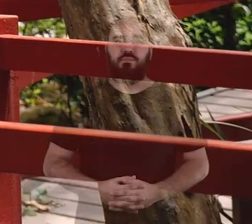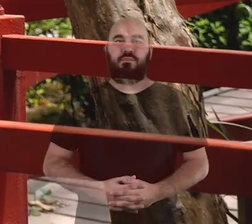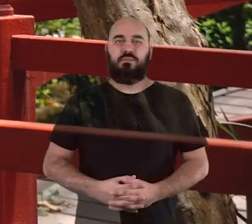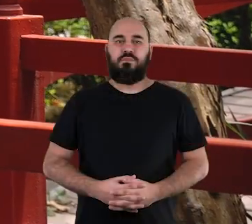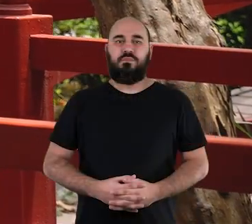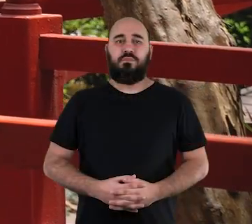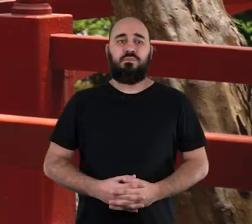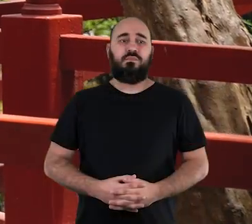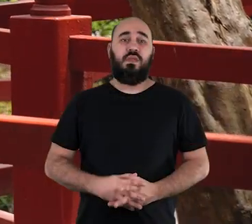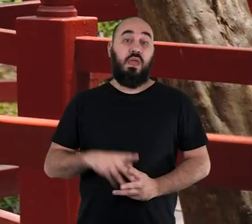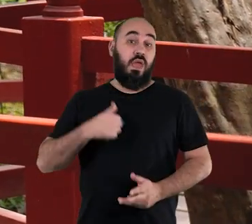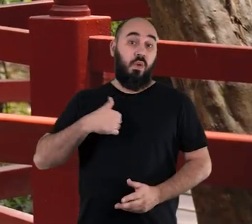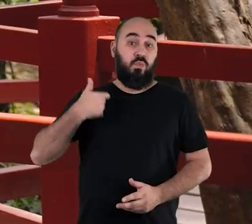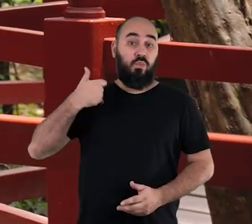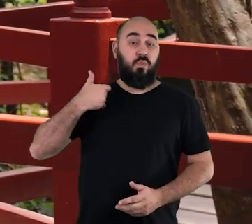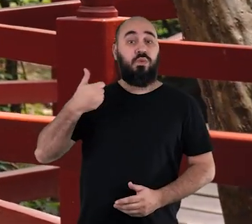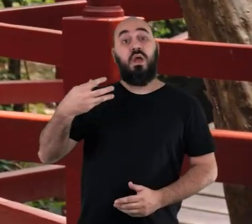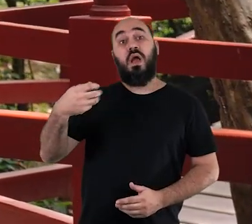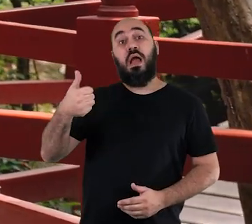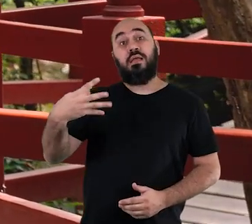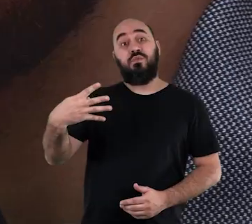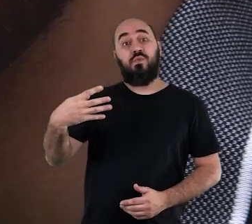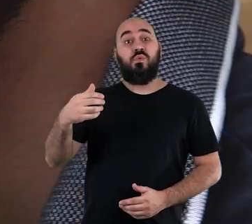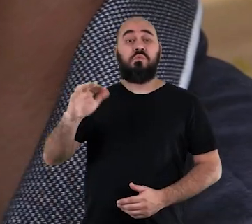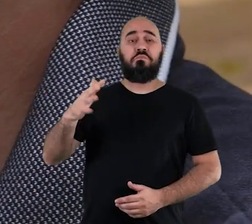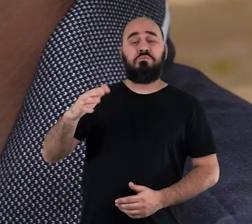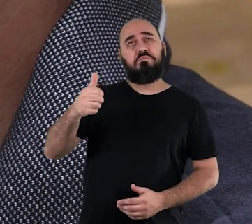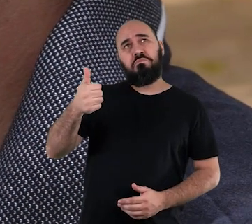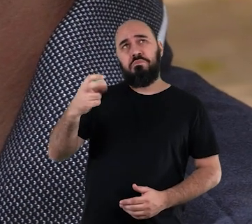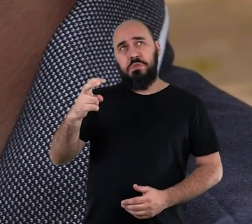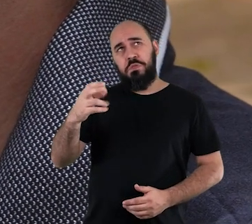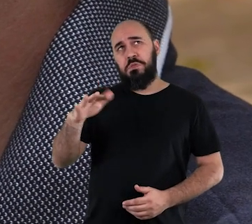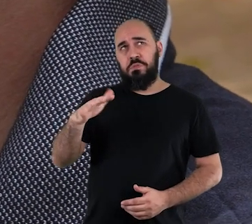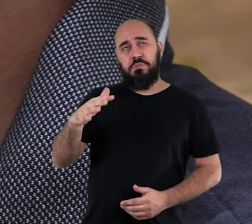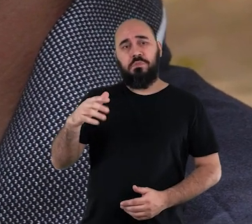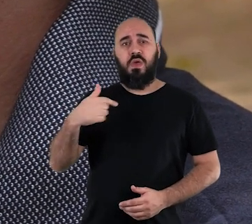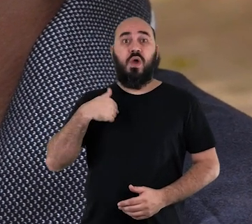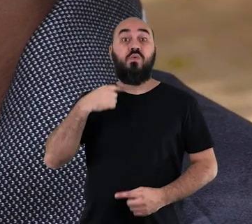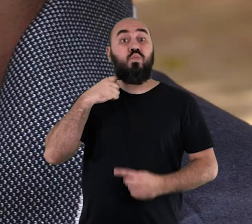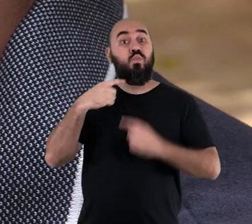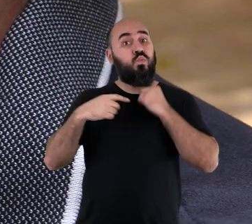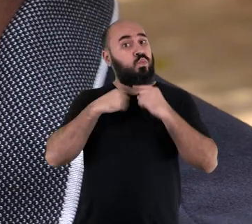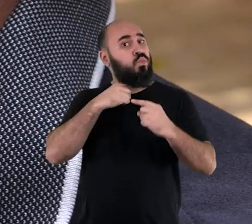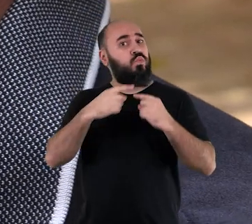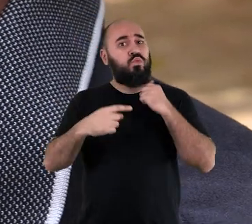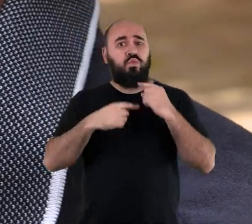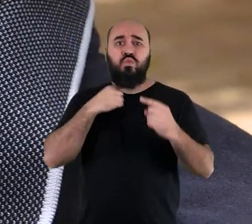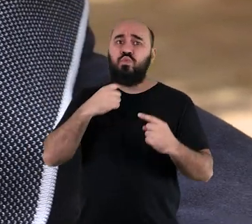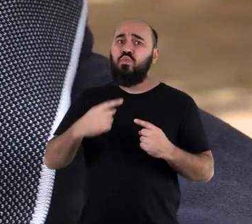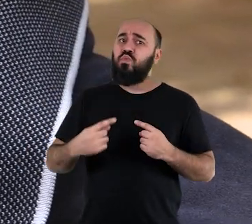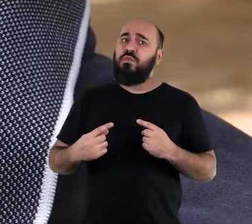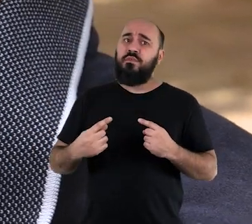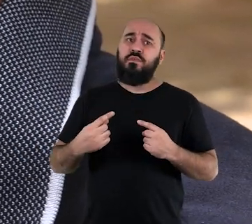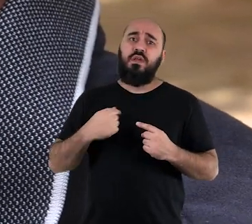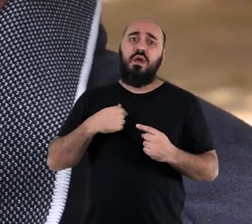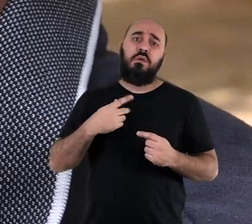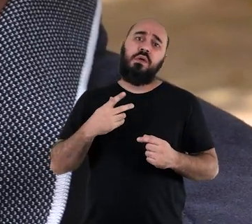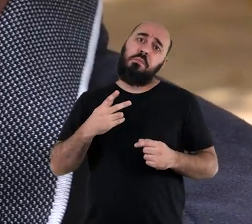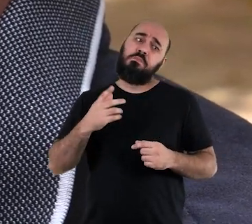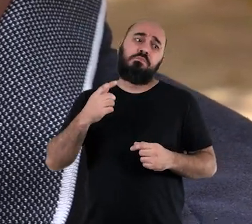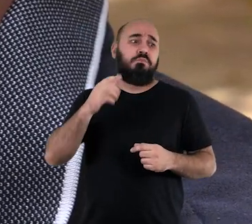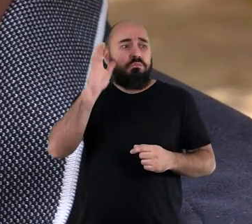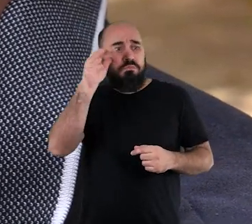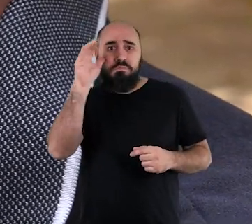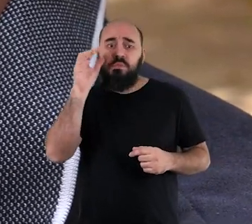Lá por volta dos meus 14, 15 anos, eu comecei a ter muitas dúvidas e fui procurar respeito, tirar dessas